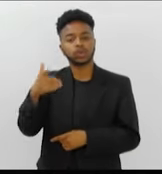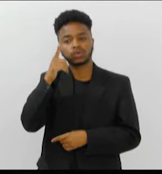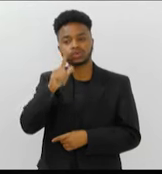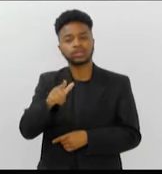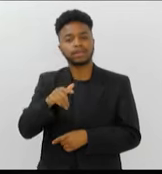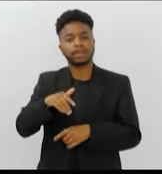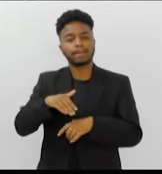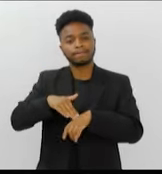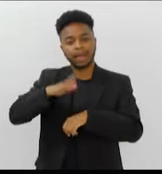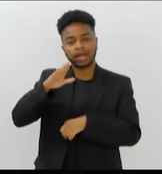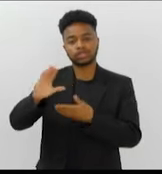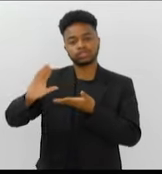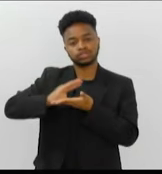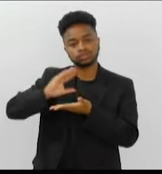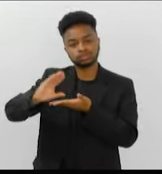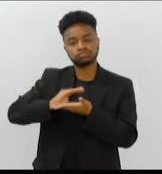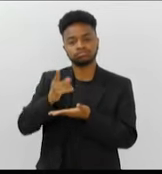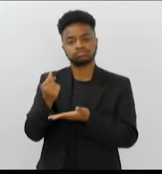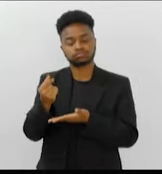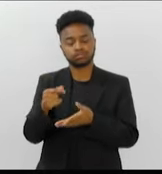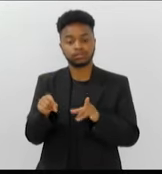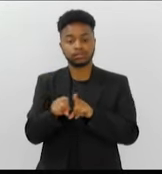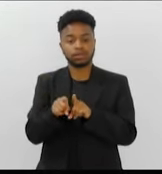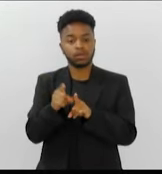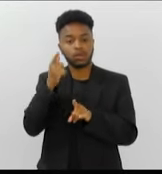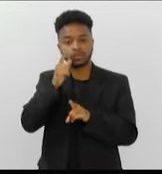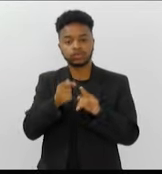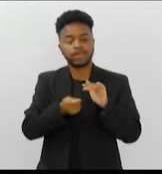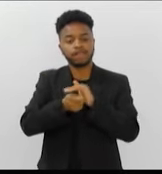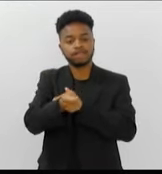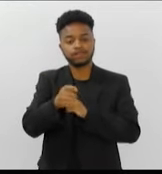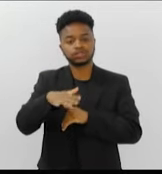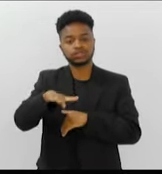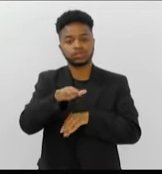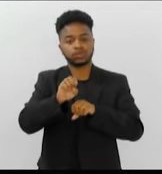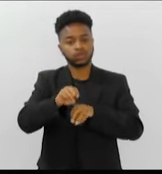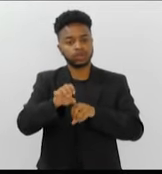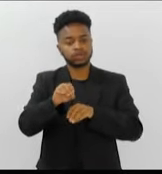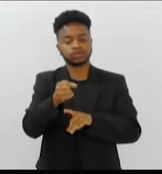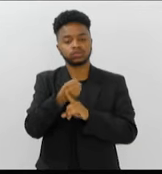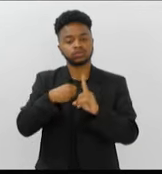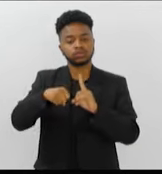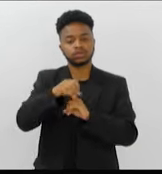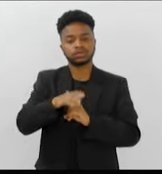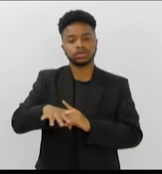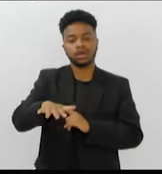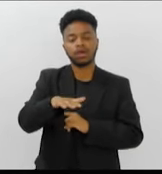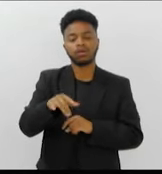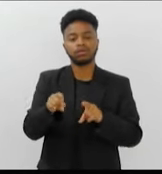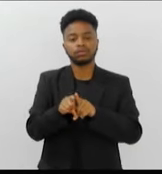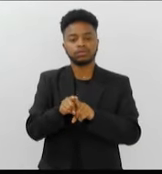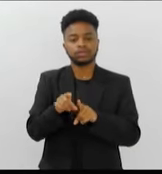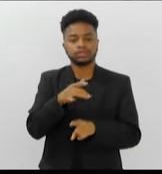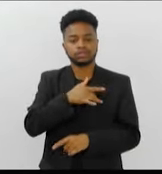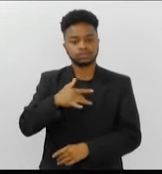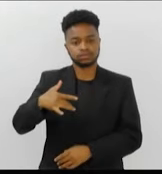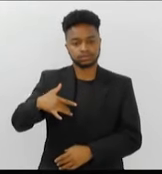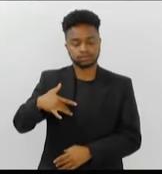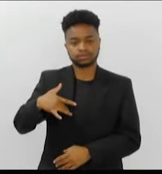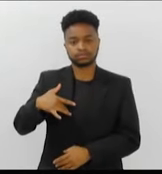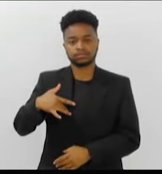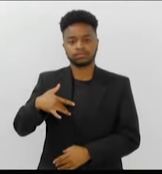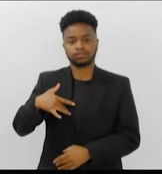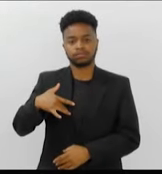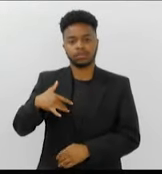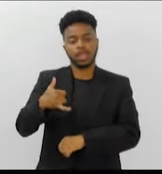mais receita para poder investir na educação, no social, na saúde,